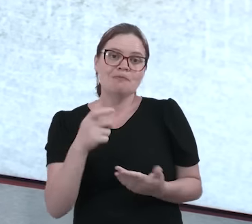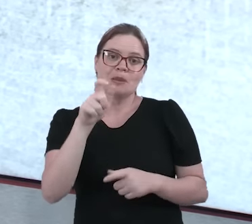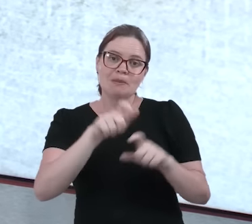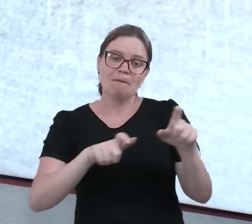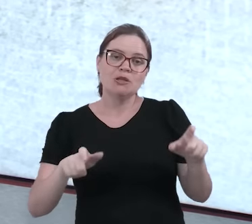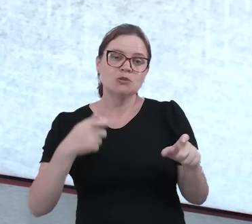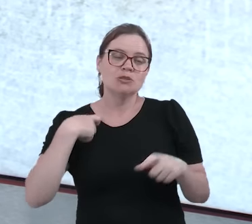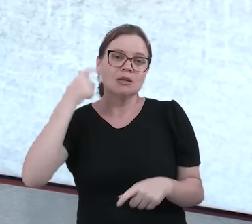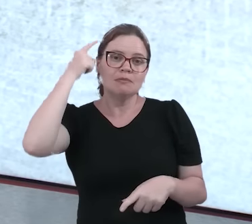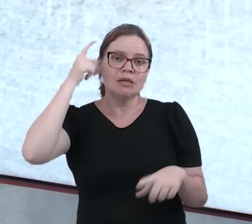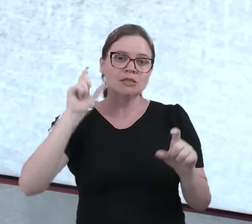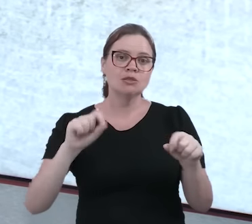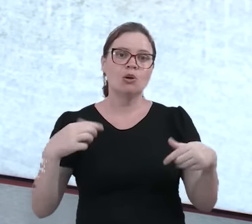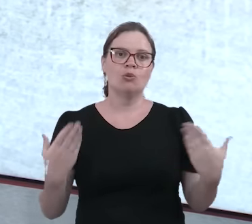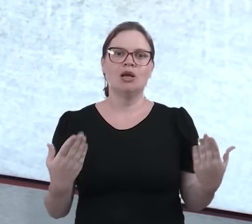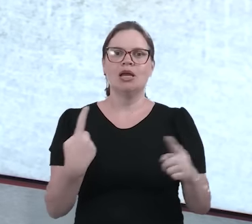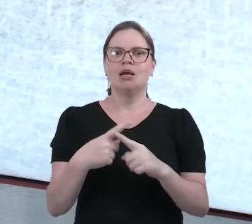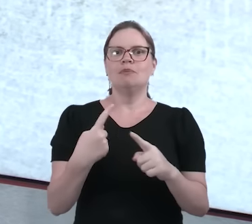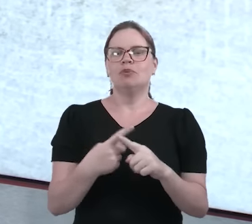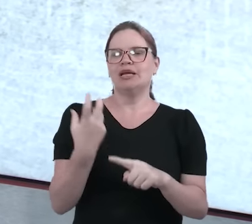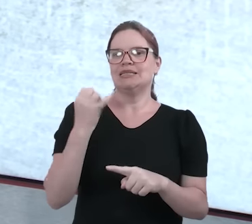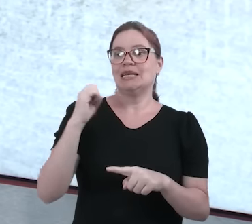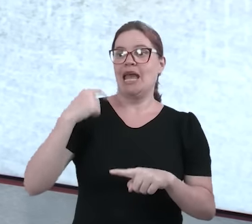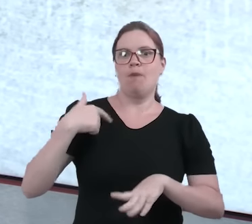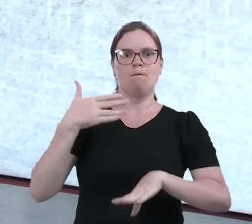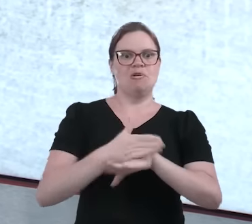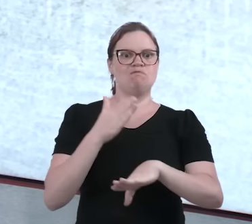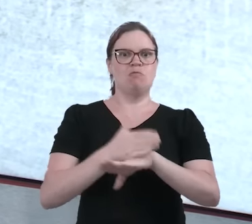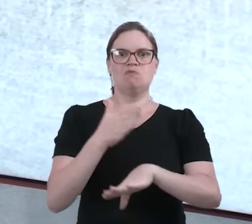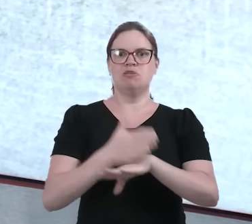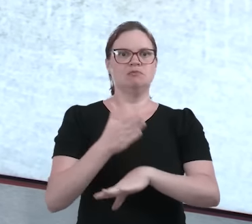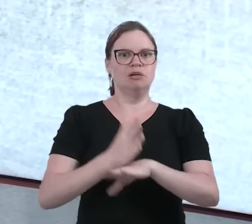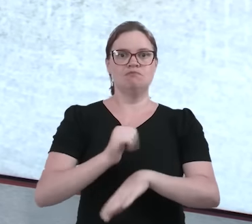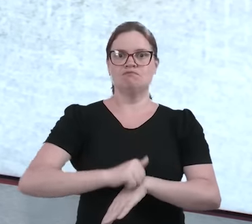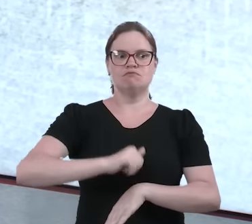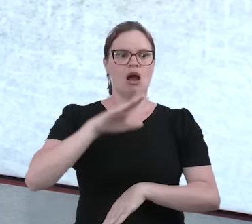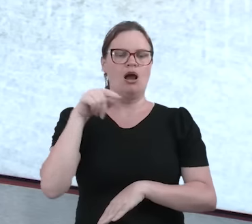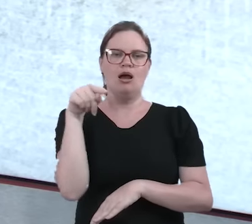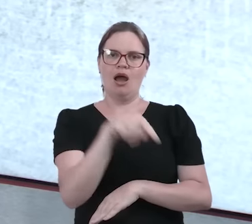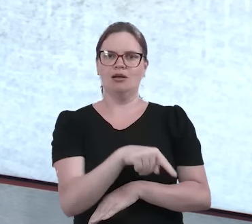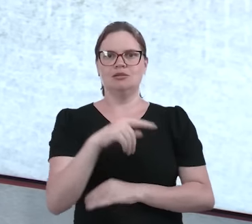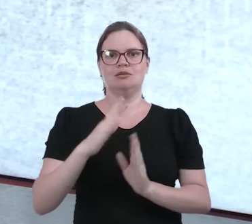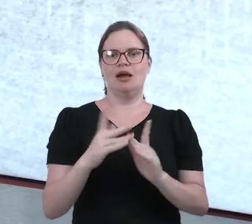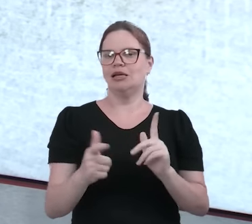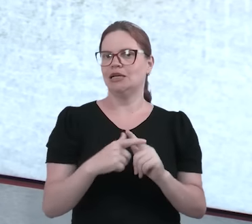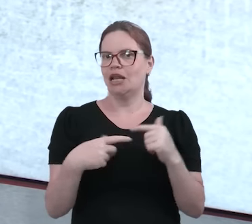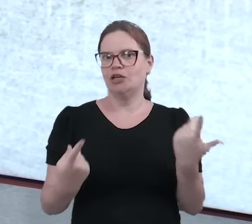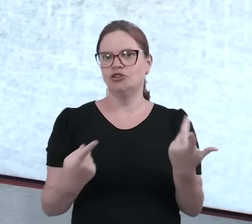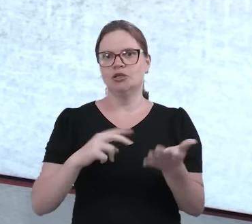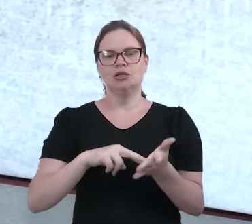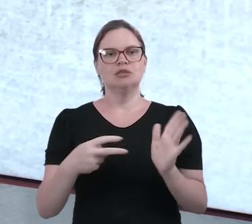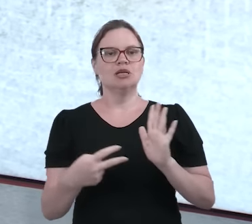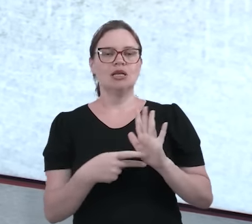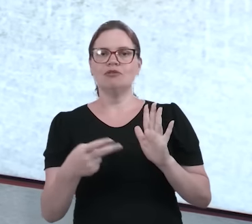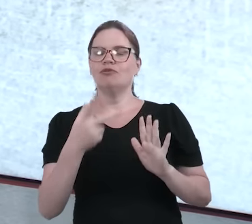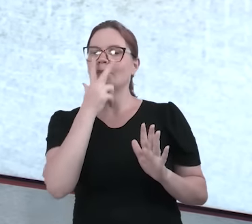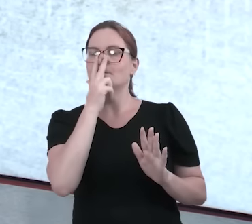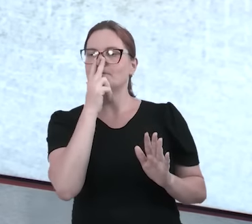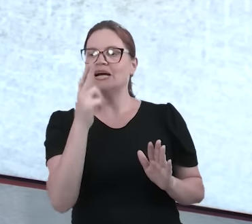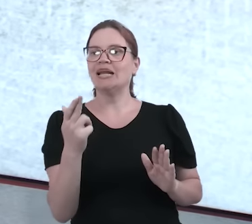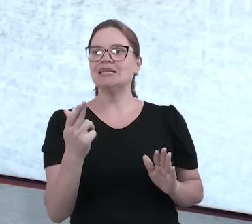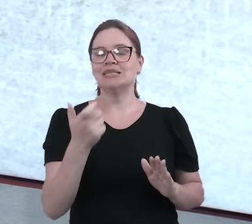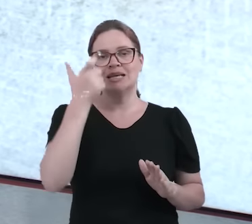pelo número de frequência na igreja, esse número de frequência da igreja seria uma forma de, entre